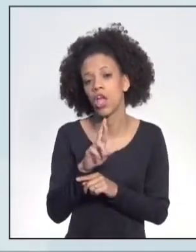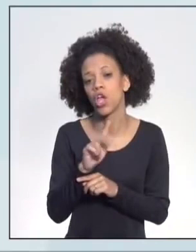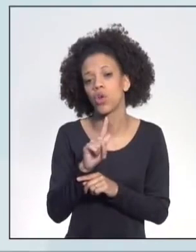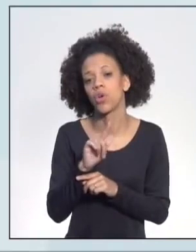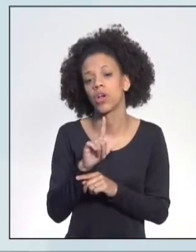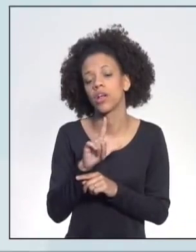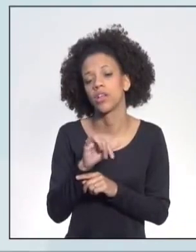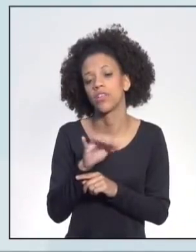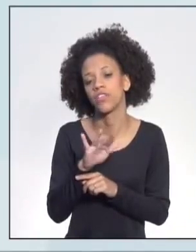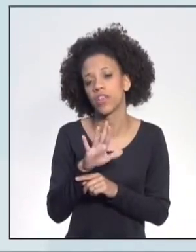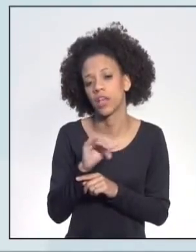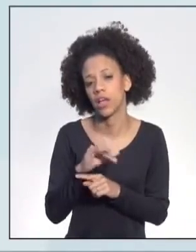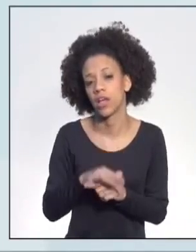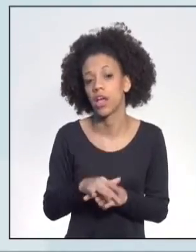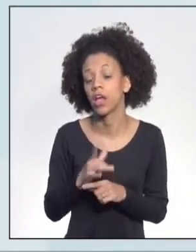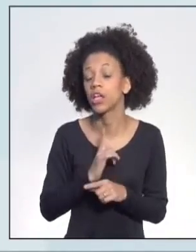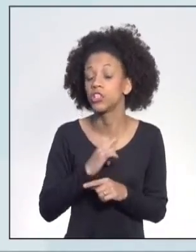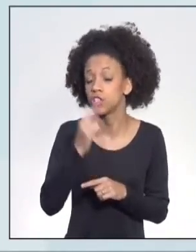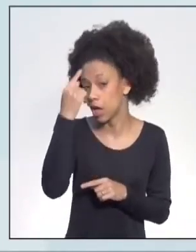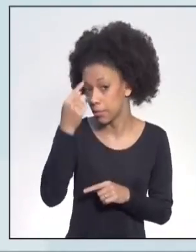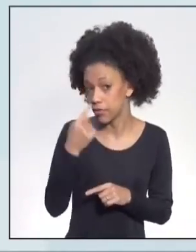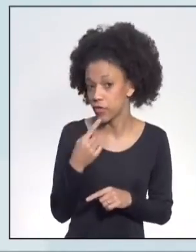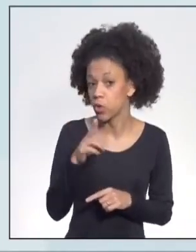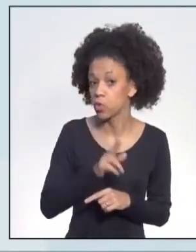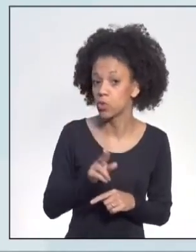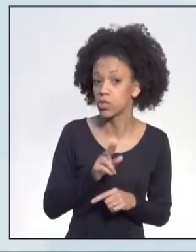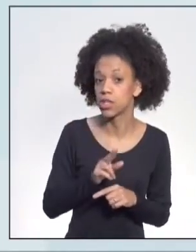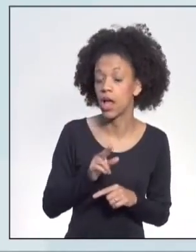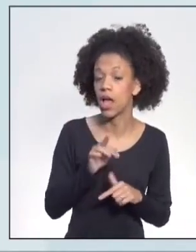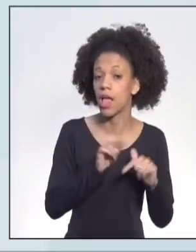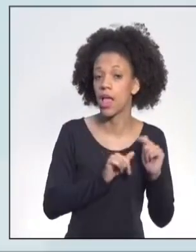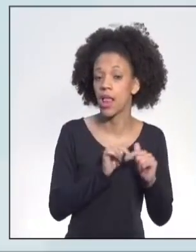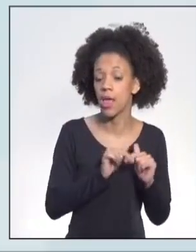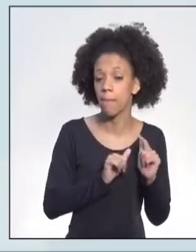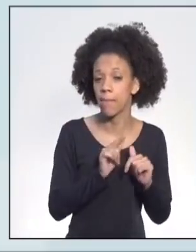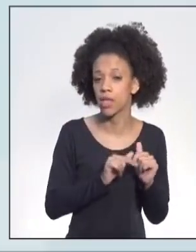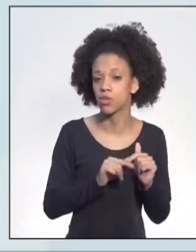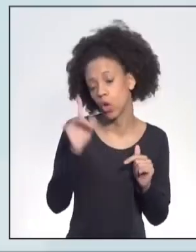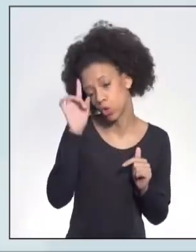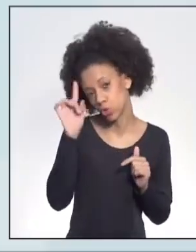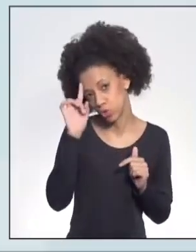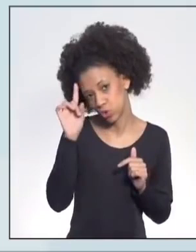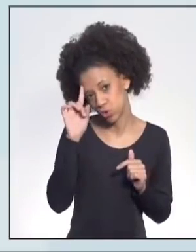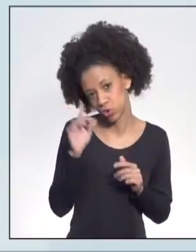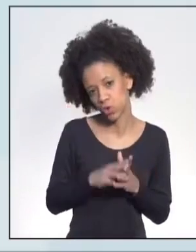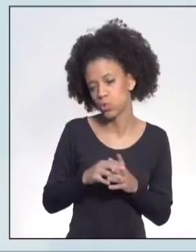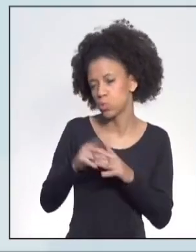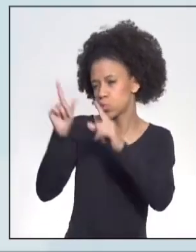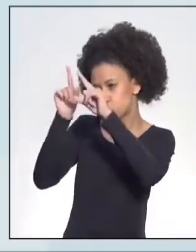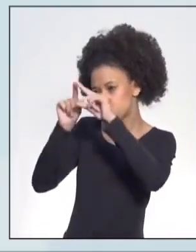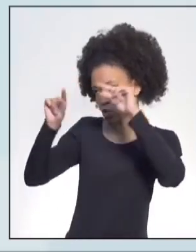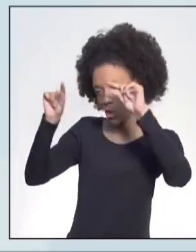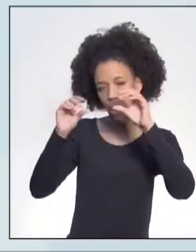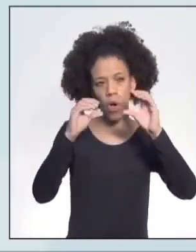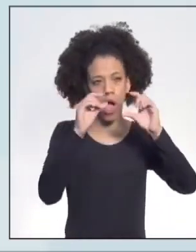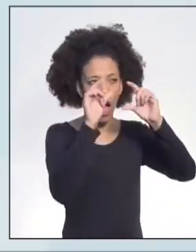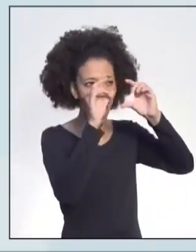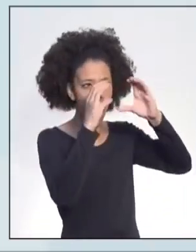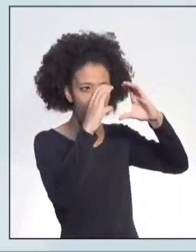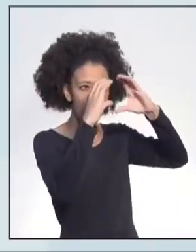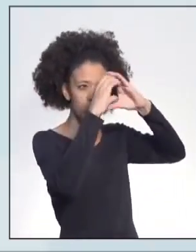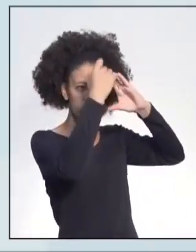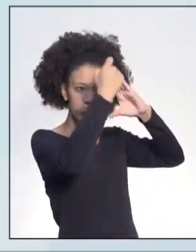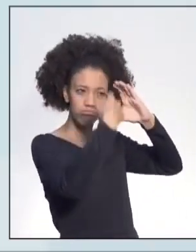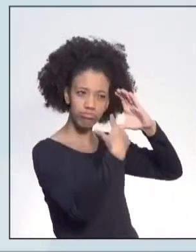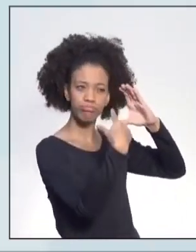por característica utilizar elementos do cotidiano, como o sol, a lua, animais,